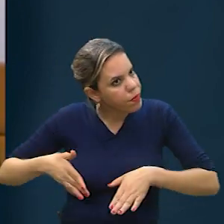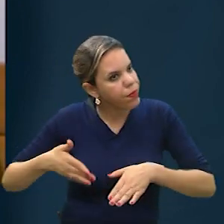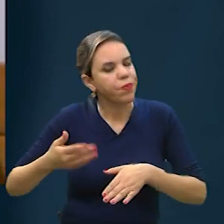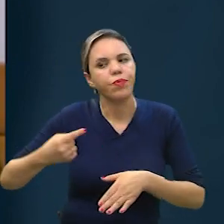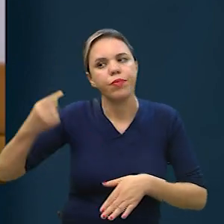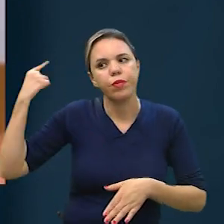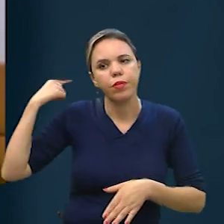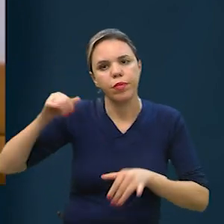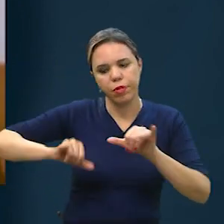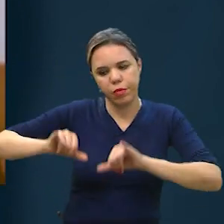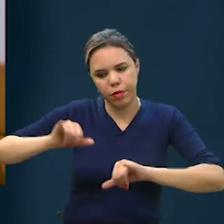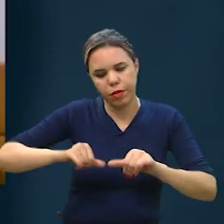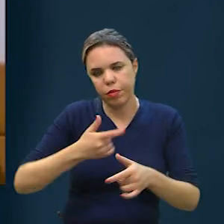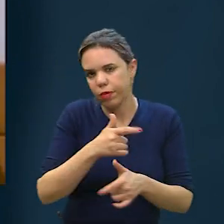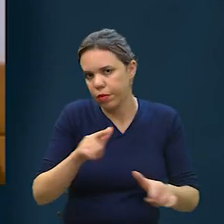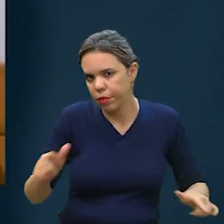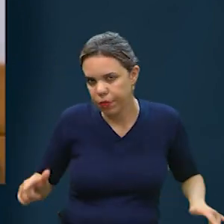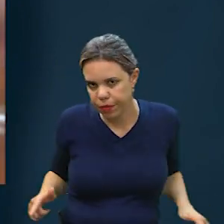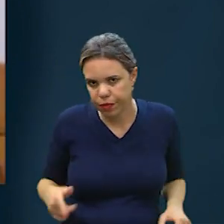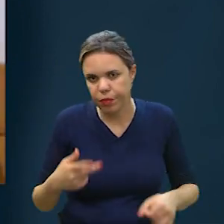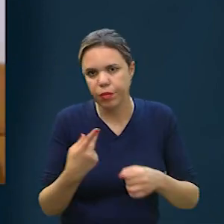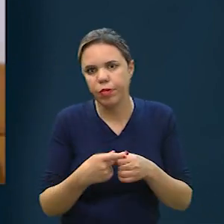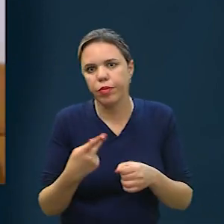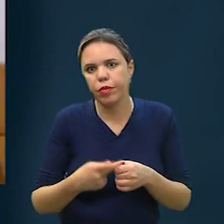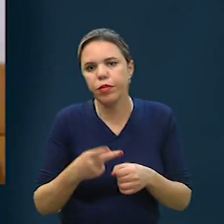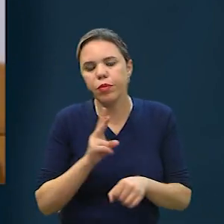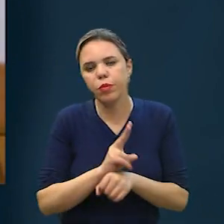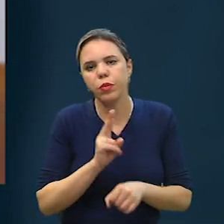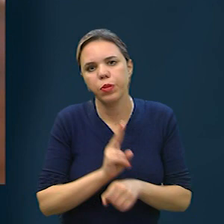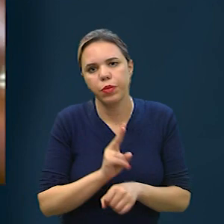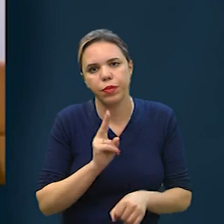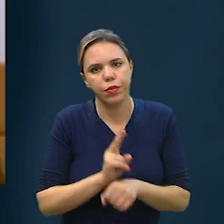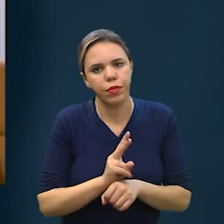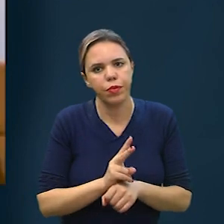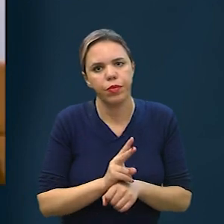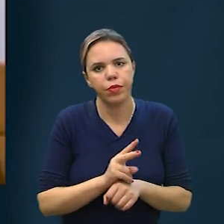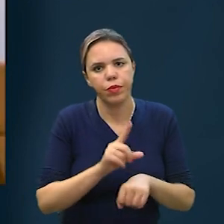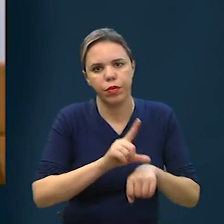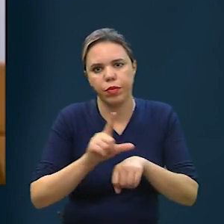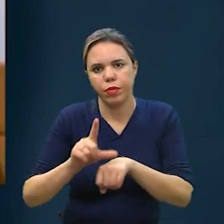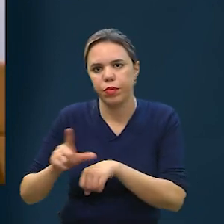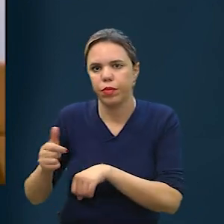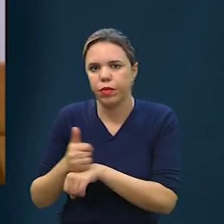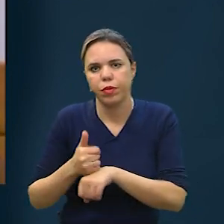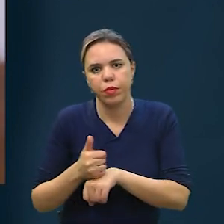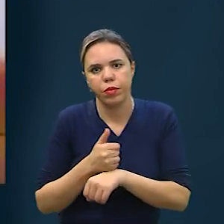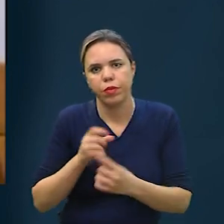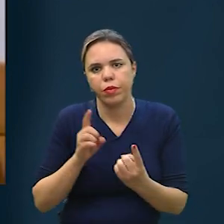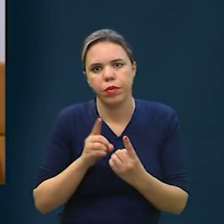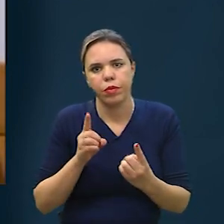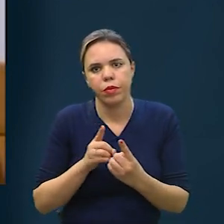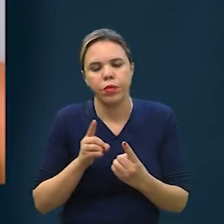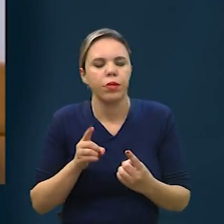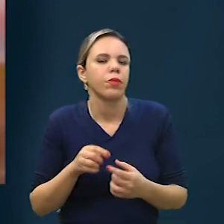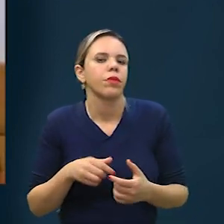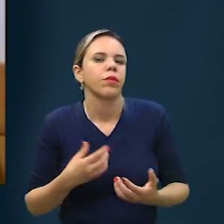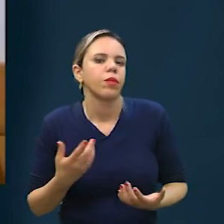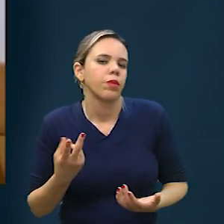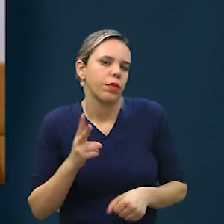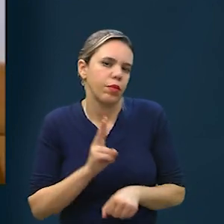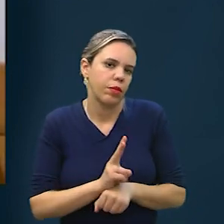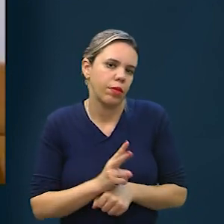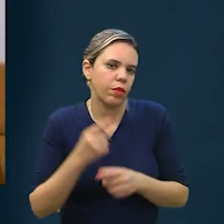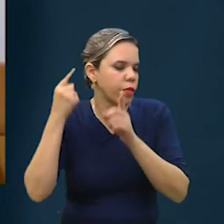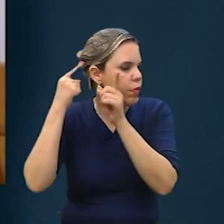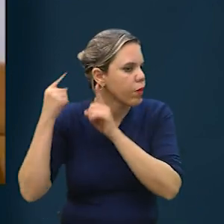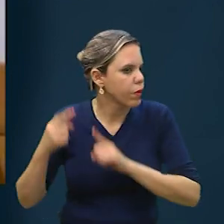o cabelo porque elas não tinham produtos, nem salões especializados, não tinham como